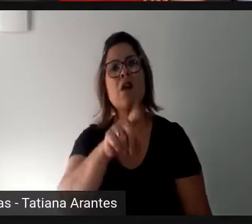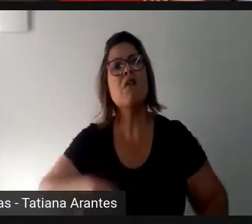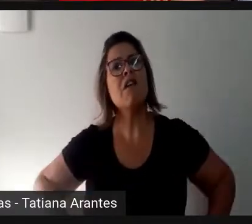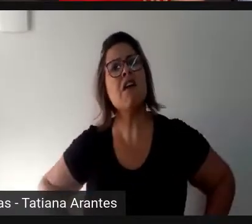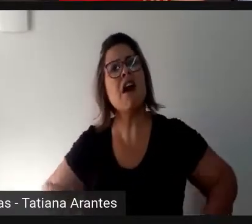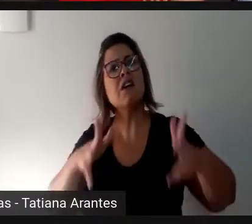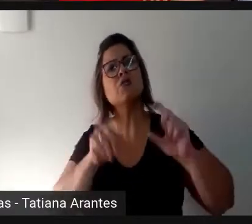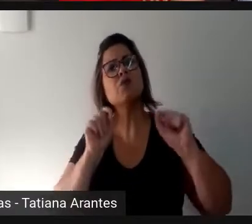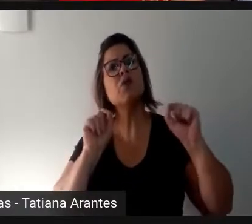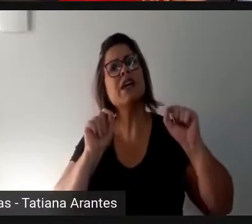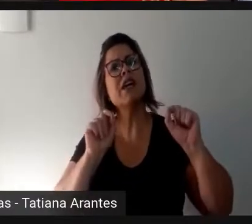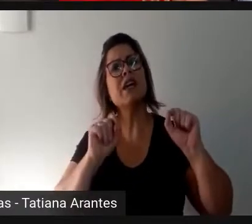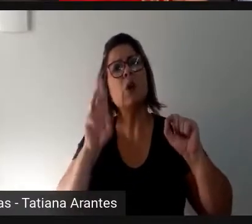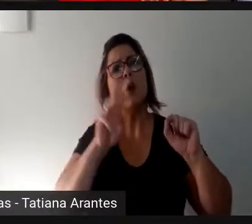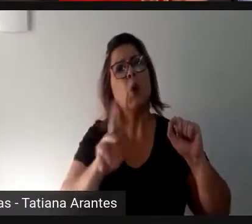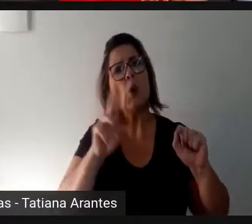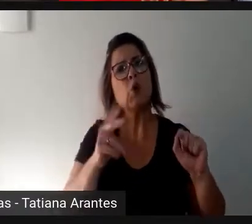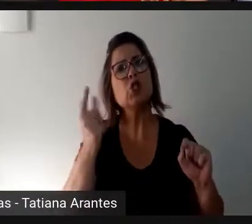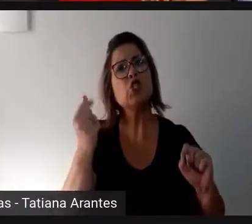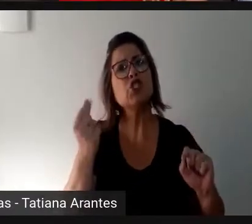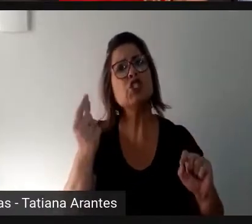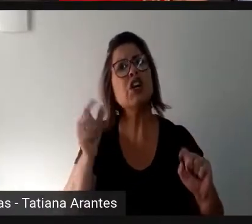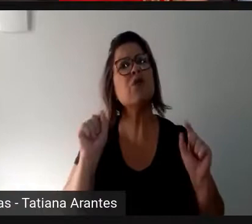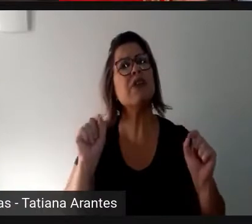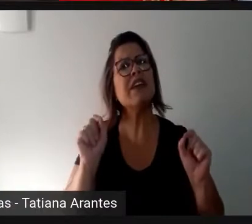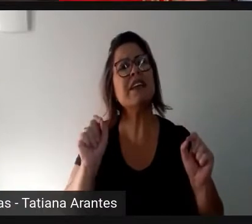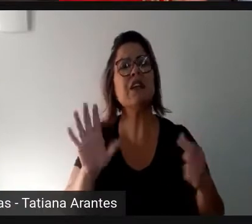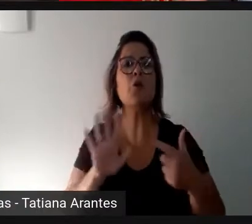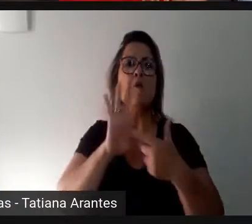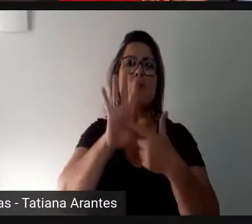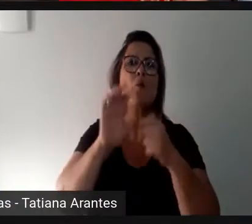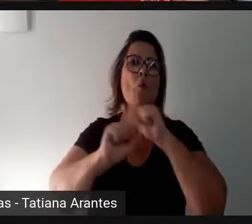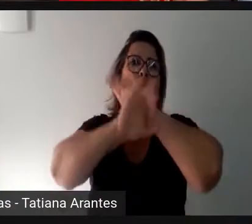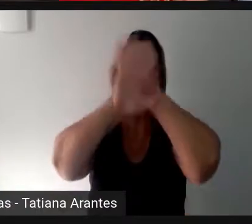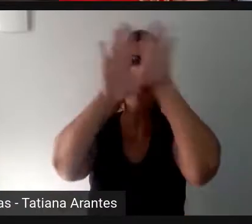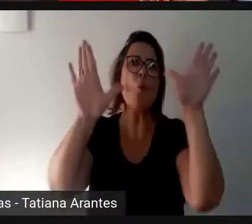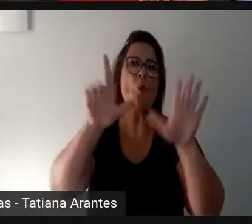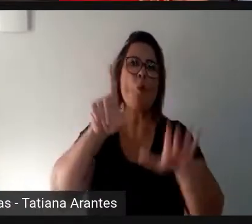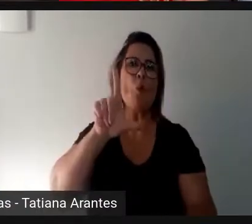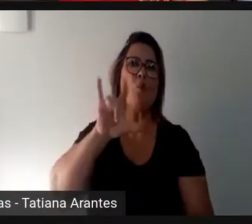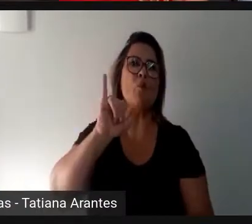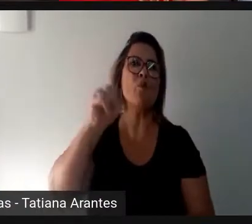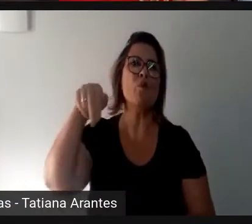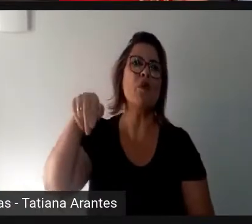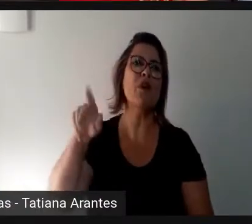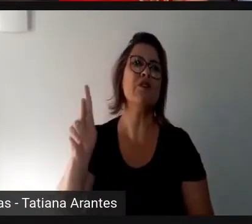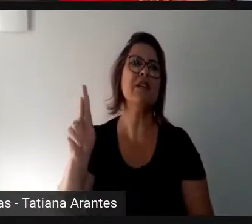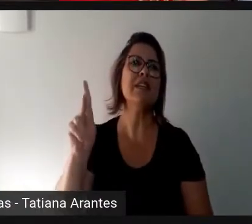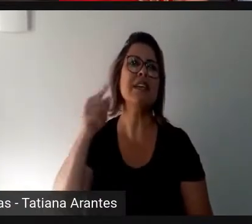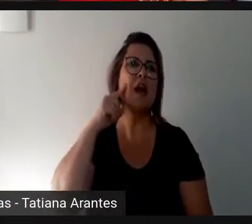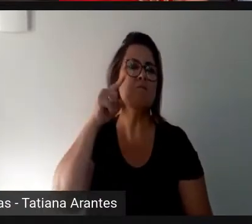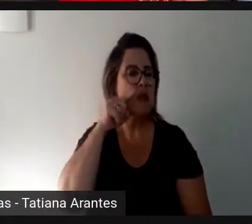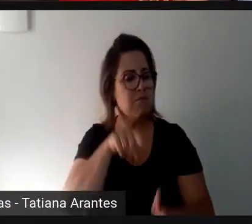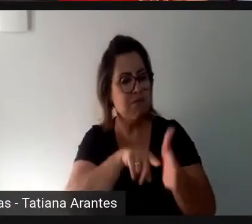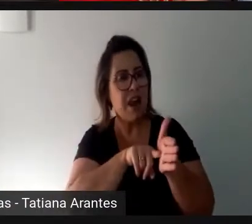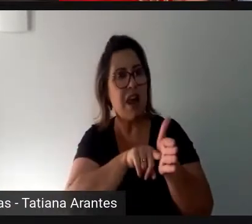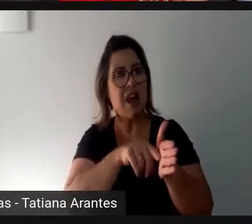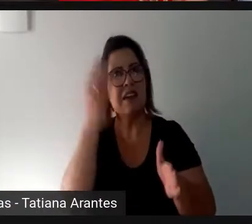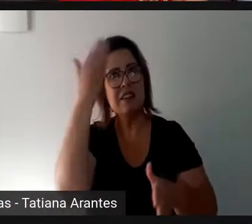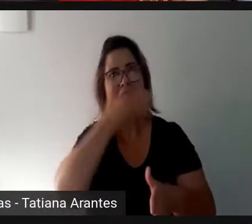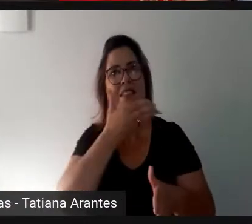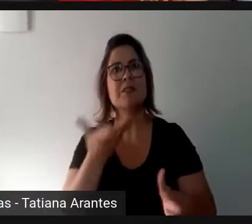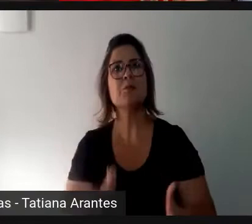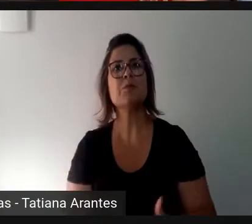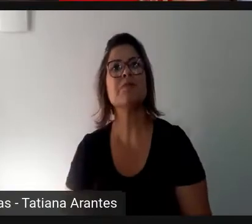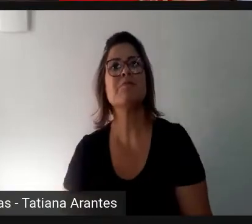Então, a minha sugestão e adição é transparência. Você sabe, Júlio? Uhum. Não, é continuar nesse tema transparência, assim,